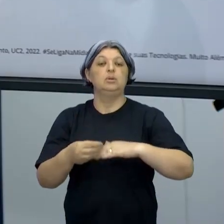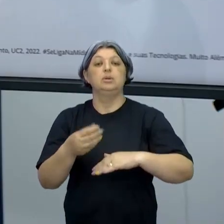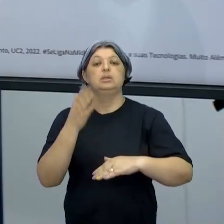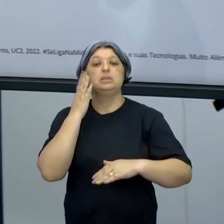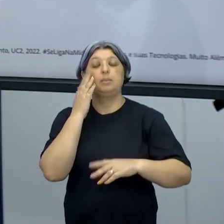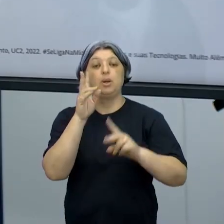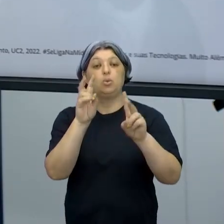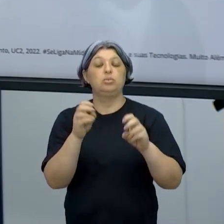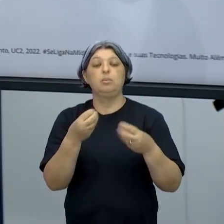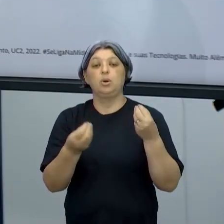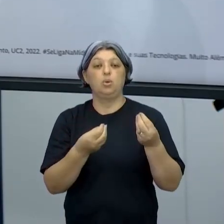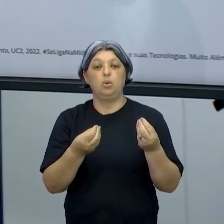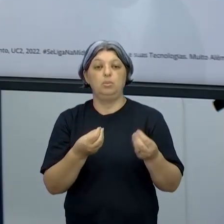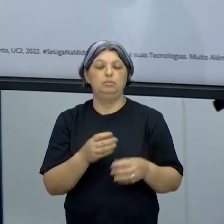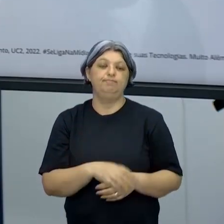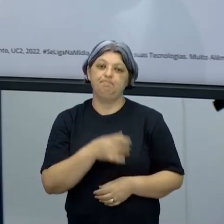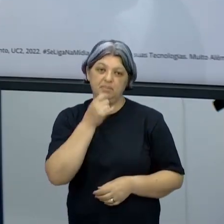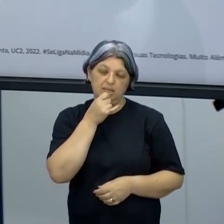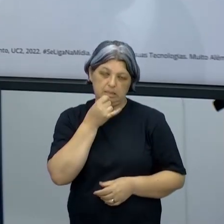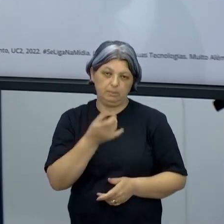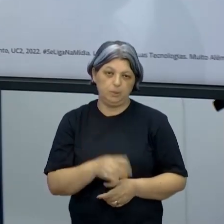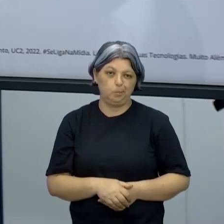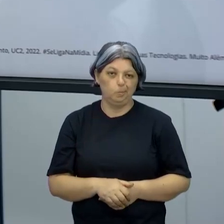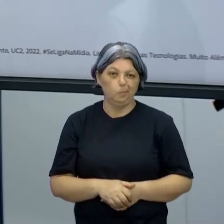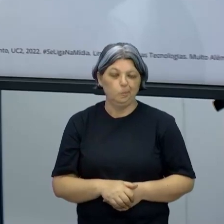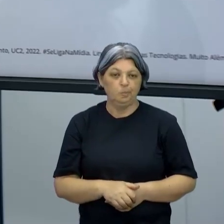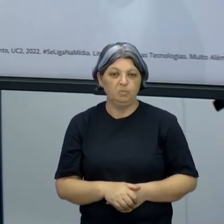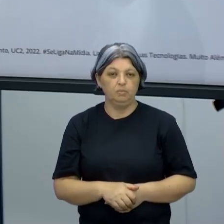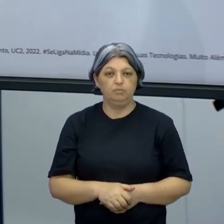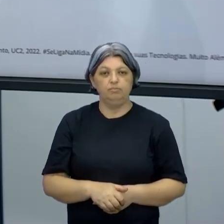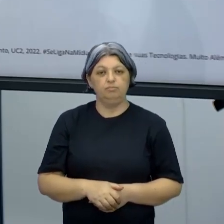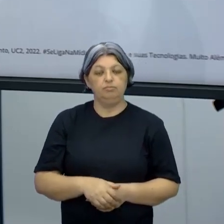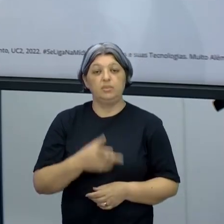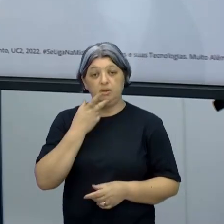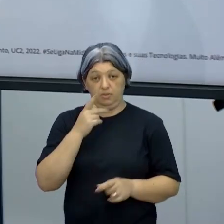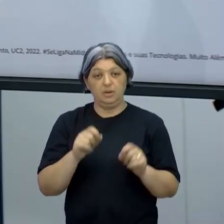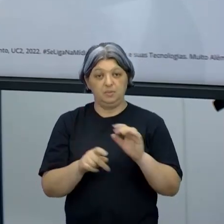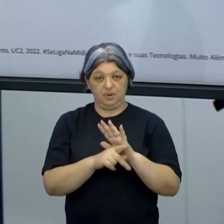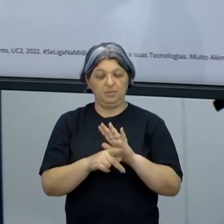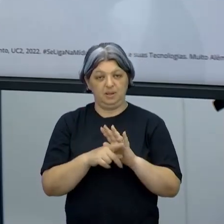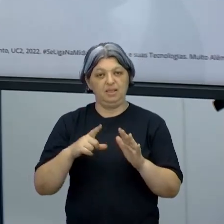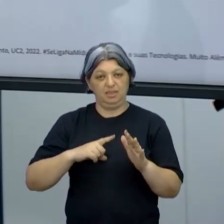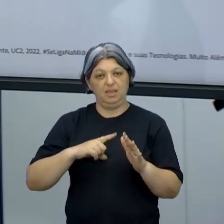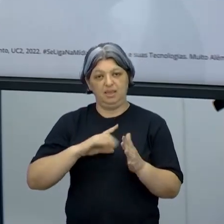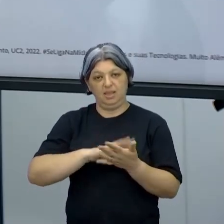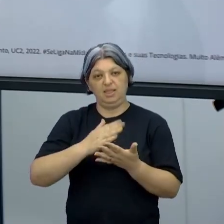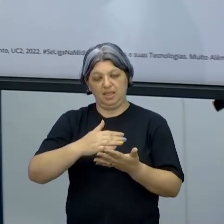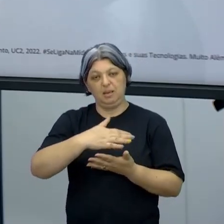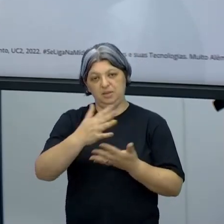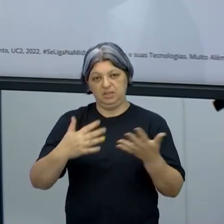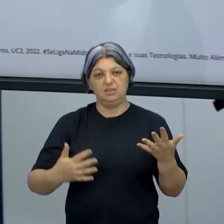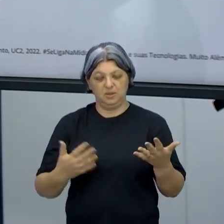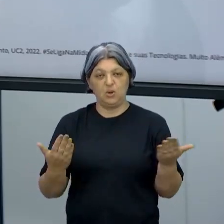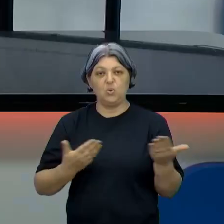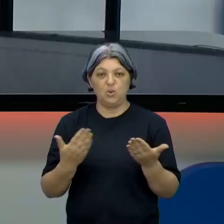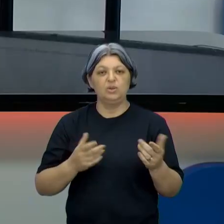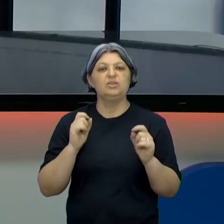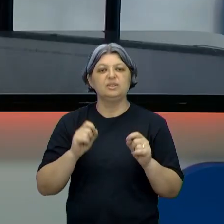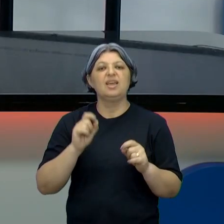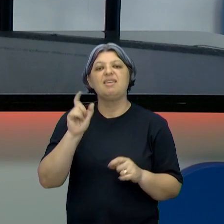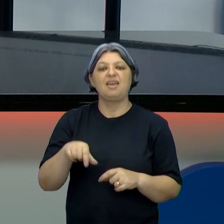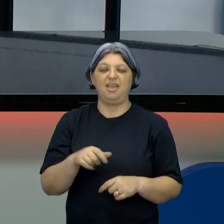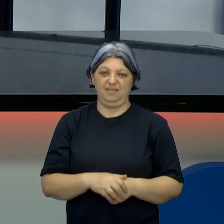um tema muito simples. Por exemplo, eu vou falar sobre Libras, inclusive. A gente tem os nossos intérpretes de Libras hoje. E aí, com quem